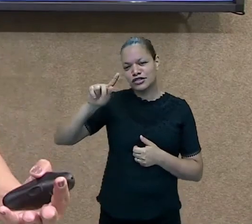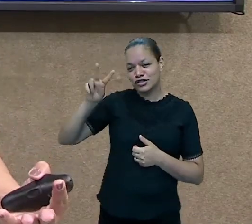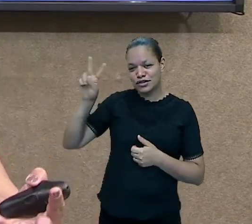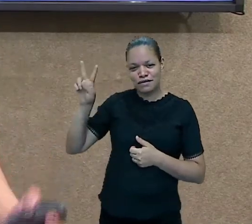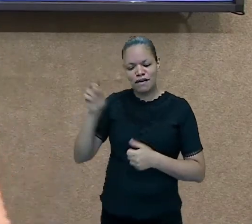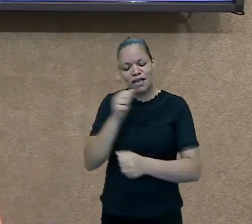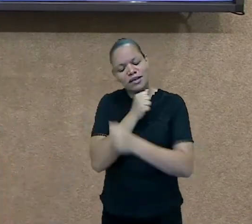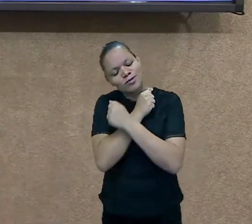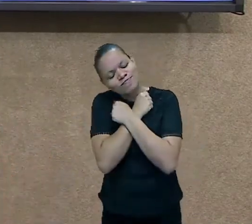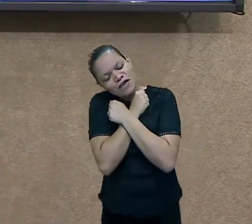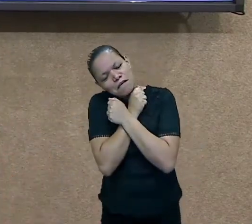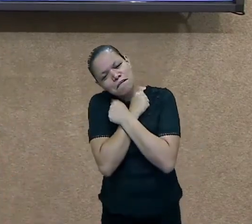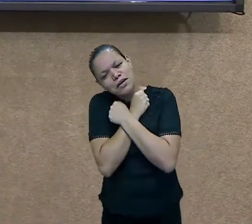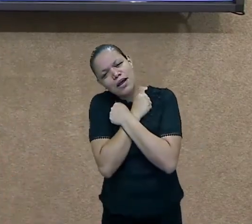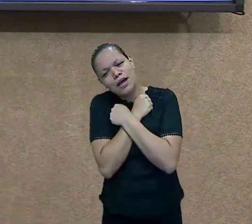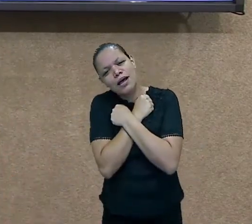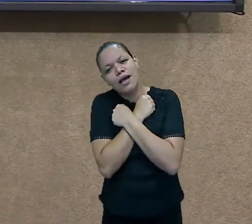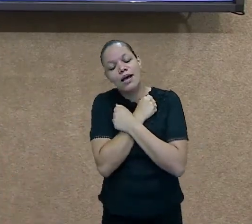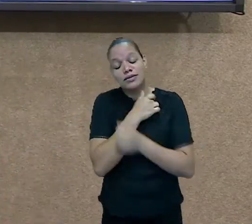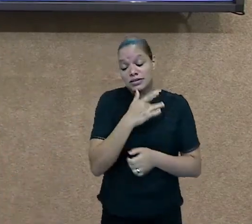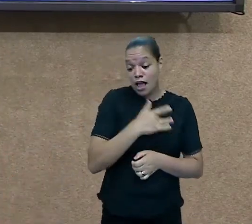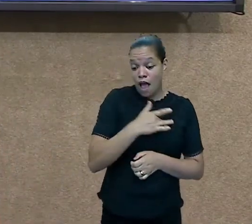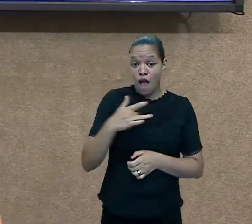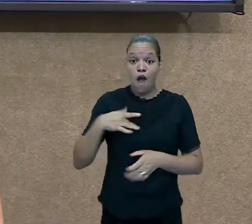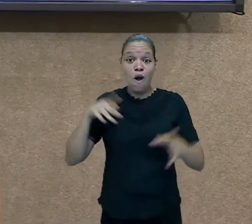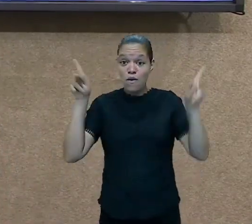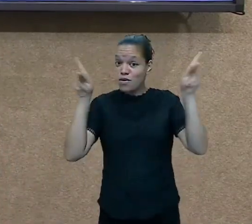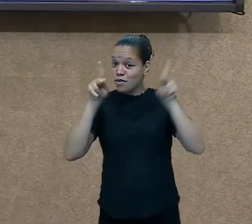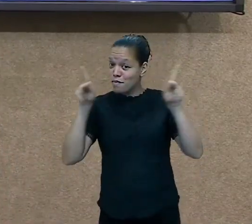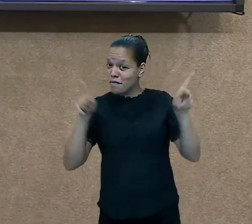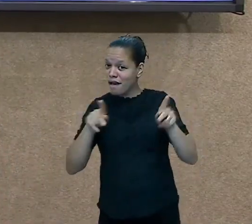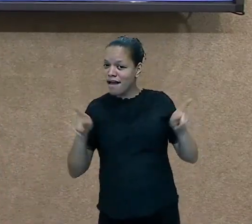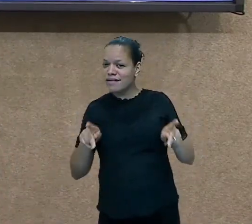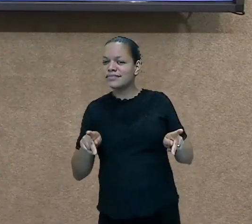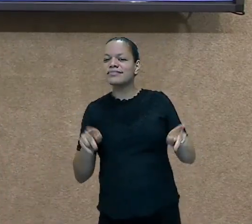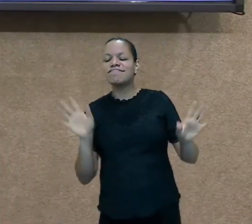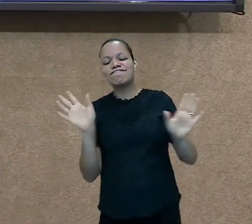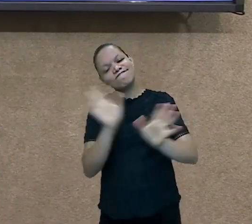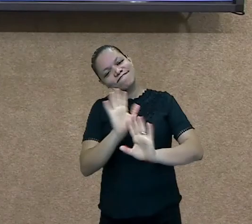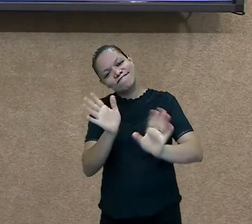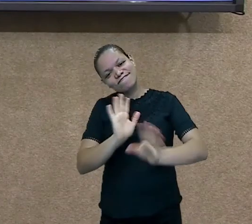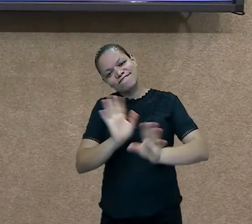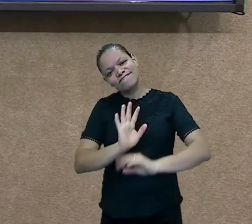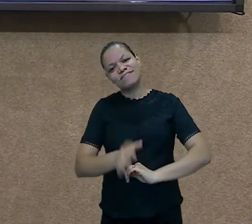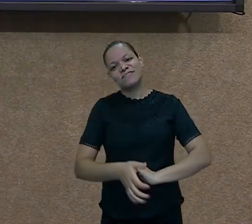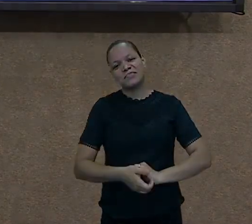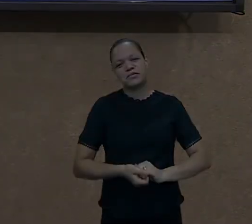Forte abraço, saúde, paz e até a próxima aula.